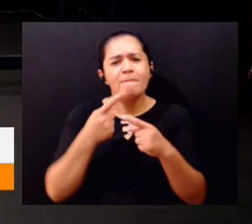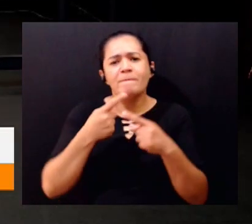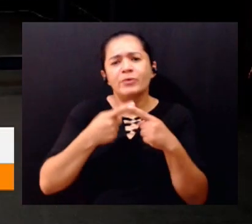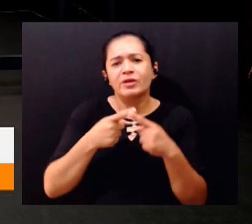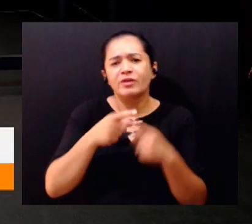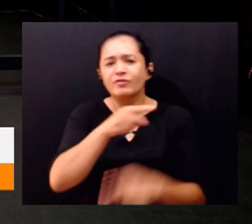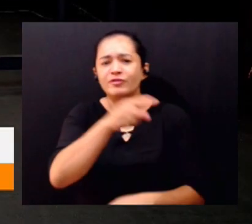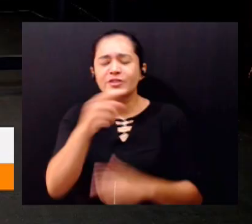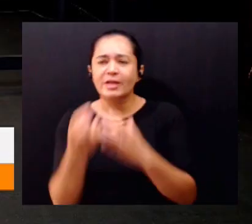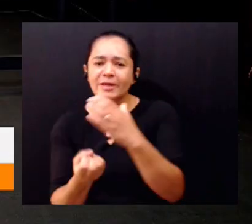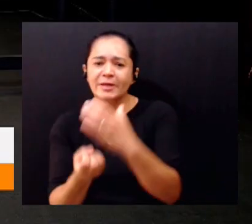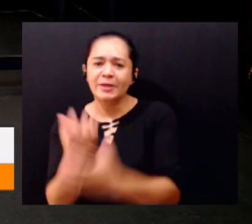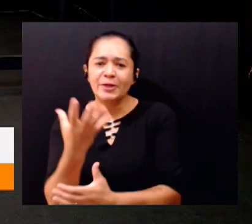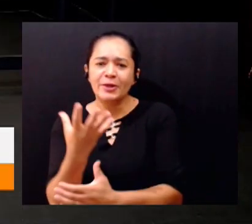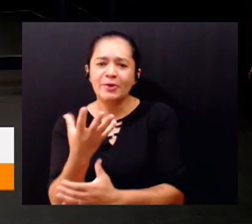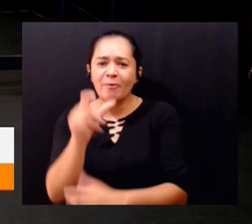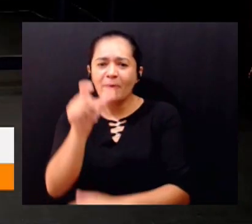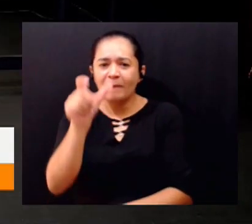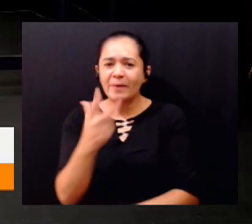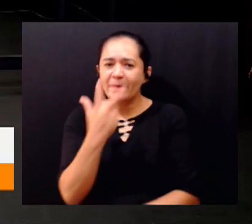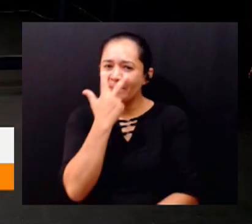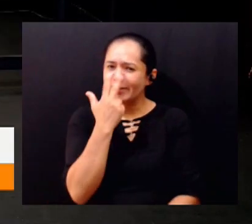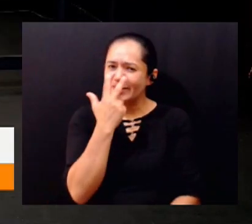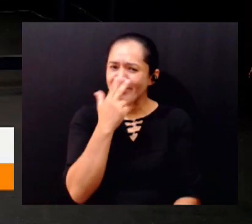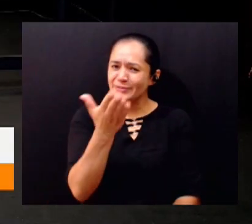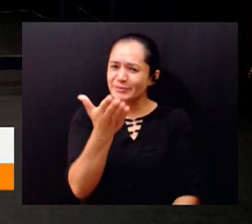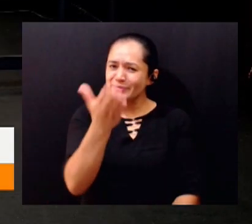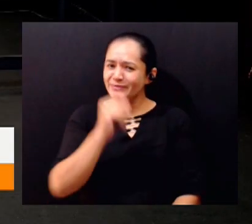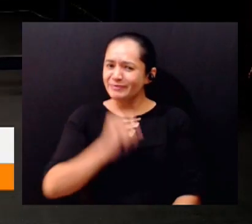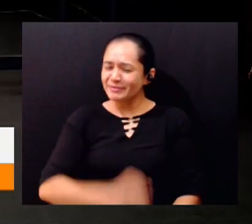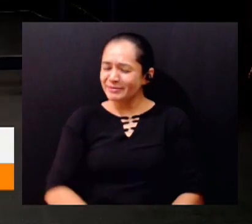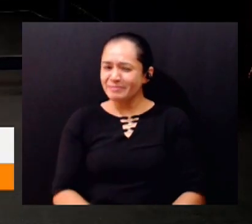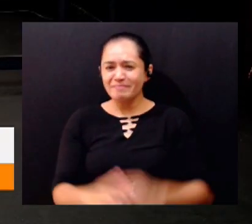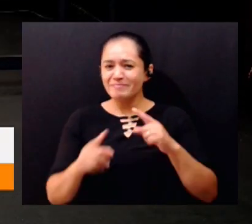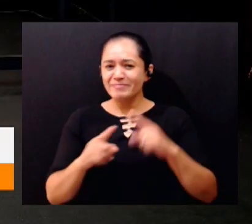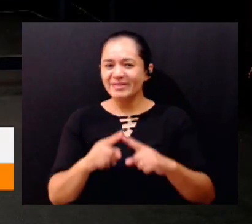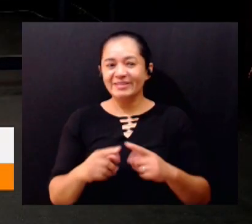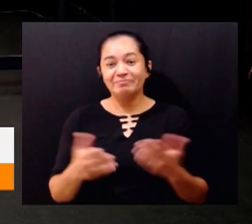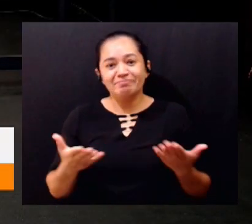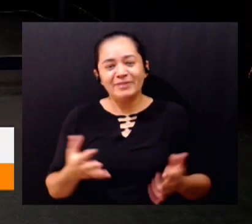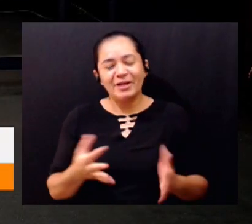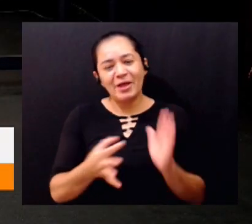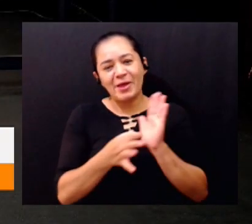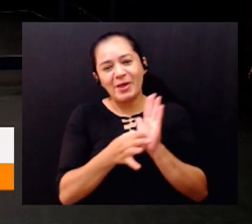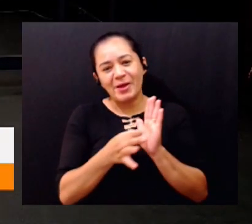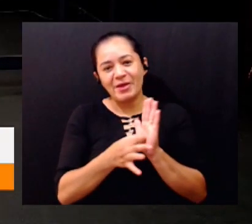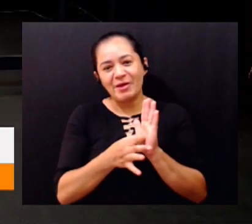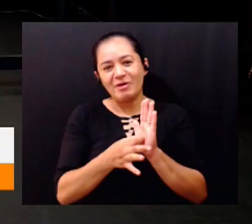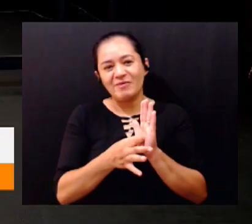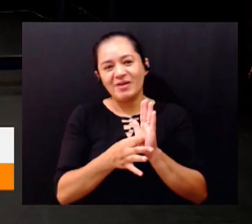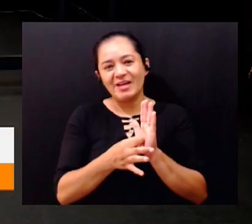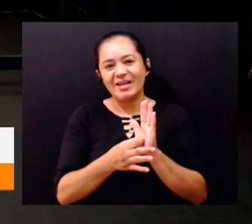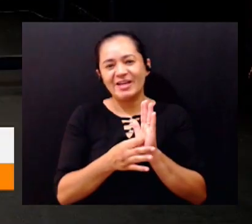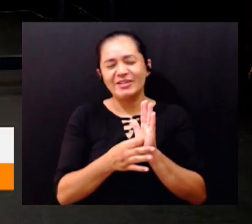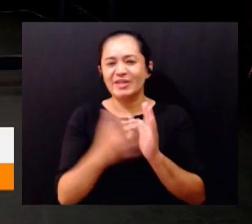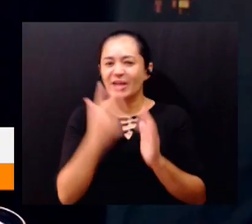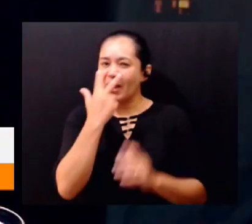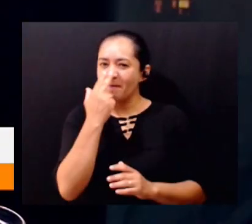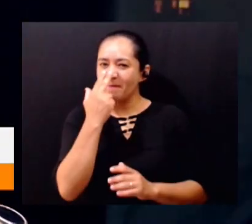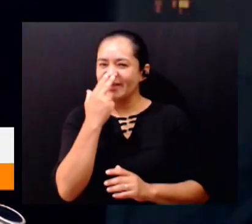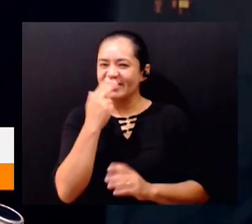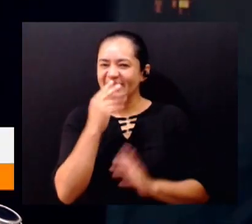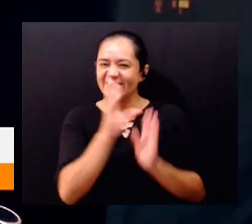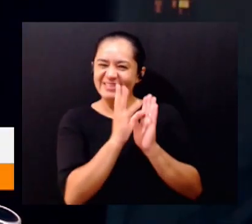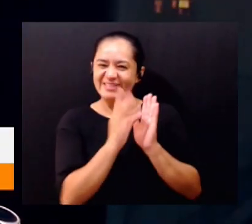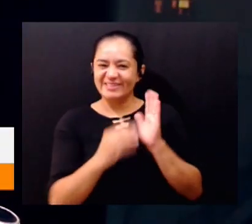personagem bem parecido contigo? Qual que é o lance? Então, ele acho que ele pega essa estética um pouco semelhante a mim. Uhum. Mas foi proposital, não foi